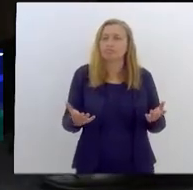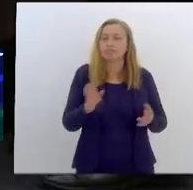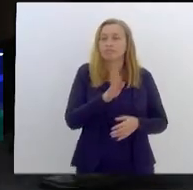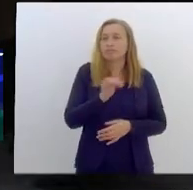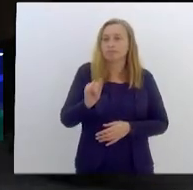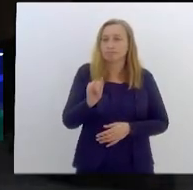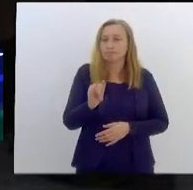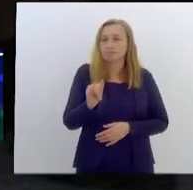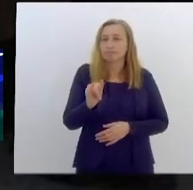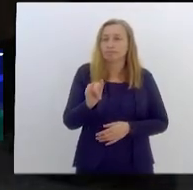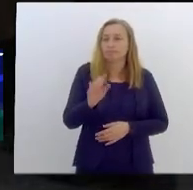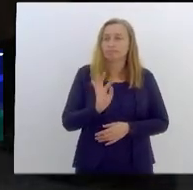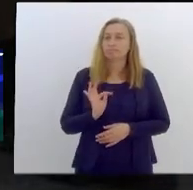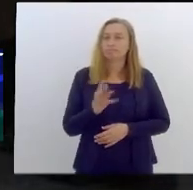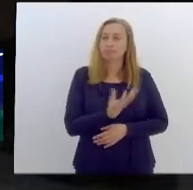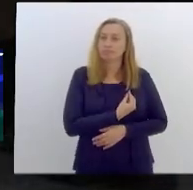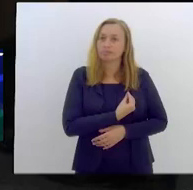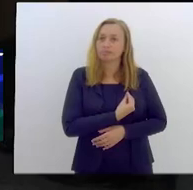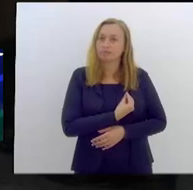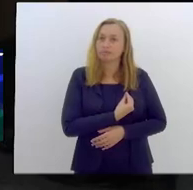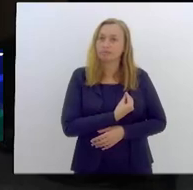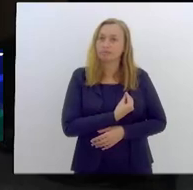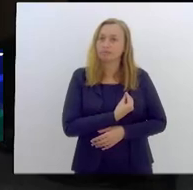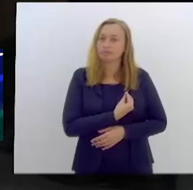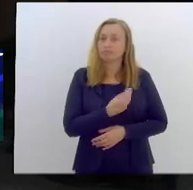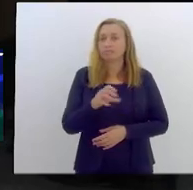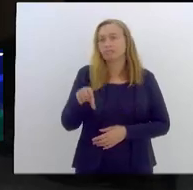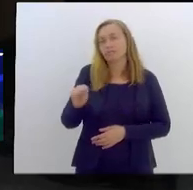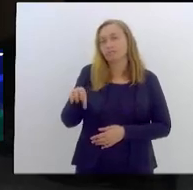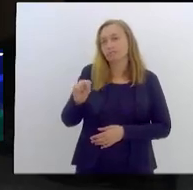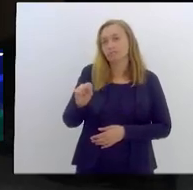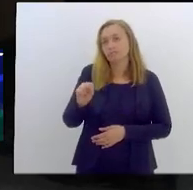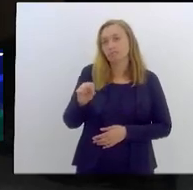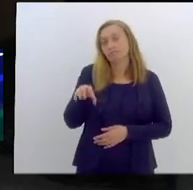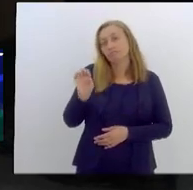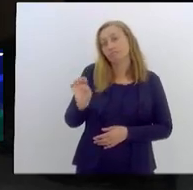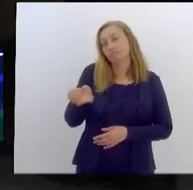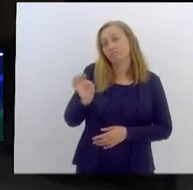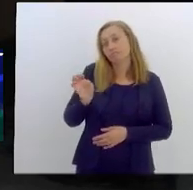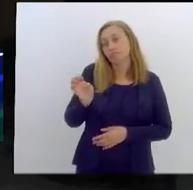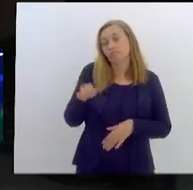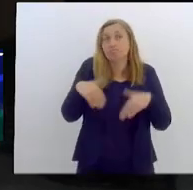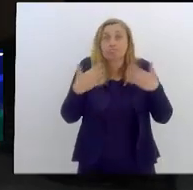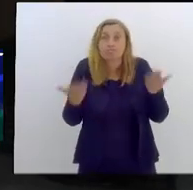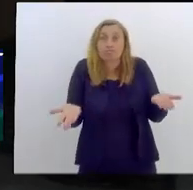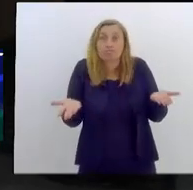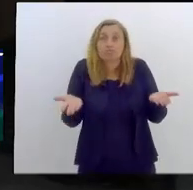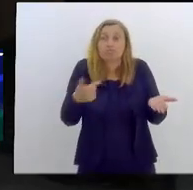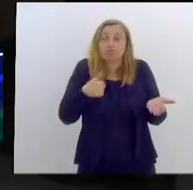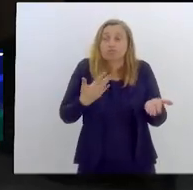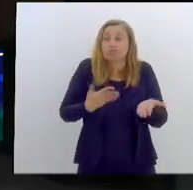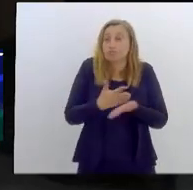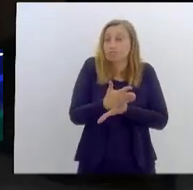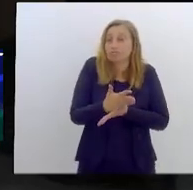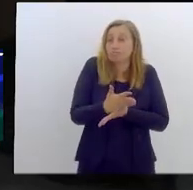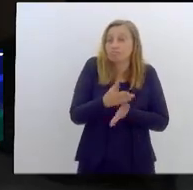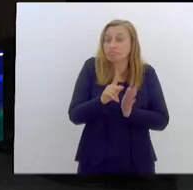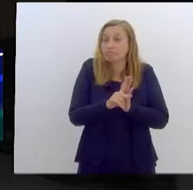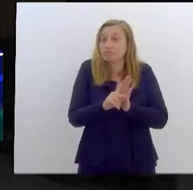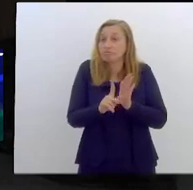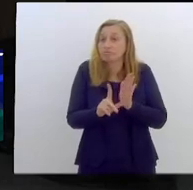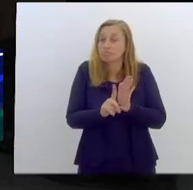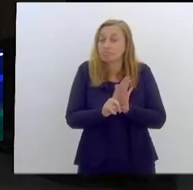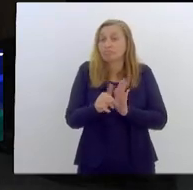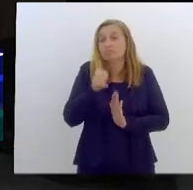bissexuais, travestis e transexuais, lésbicas e gays. Então, bom, eu aprovo um projeto para